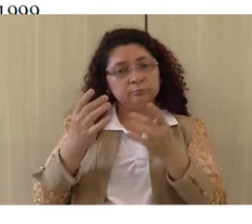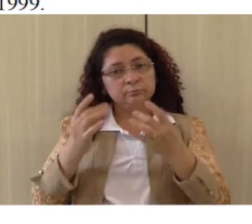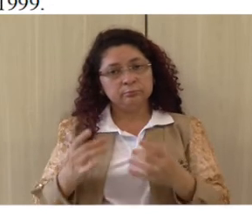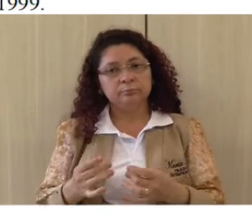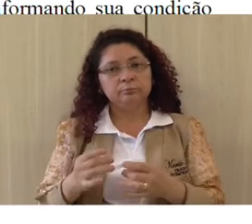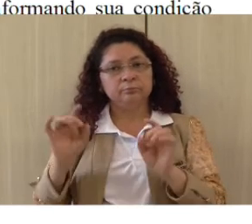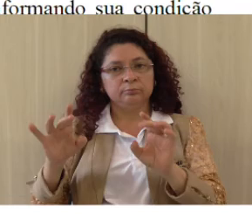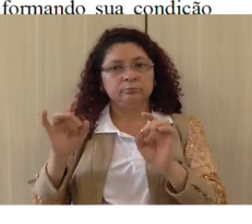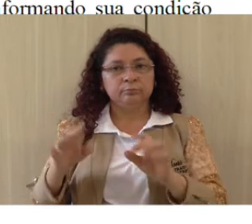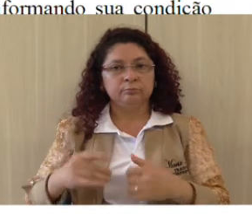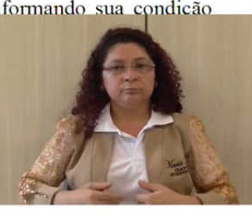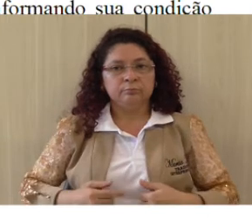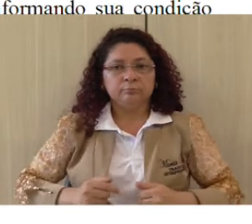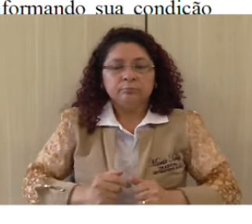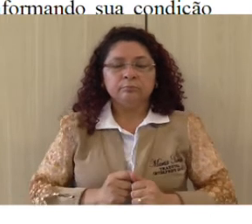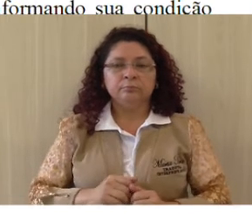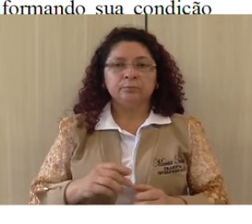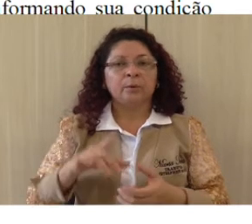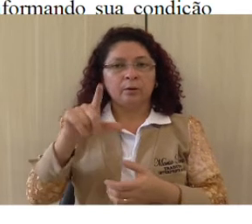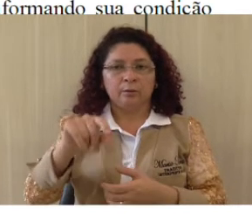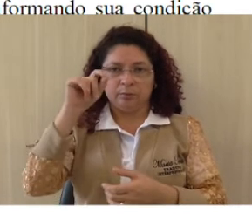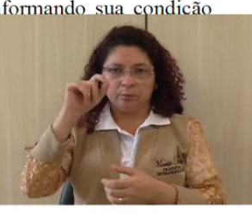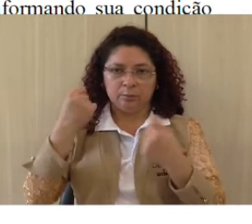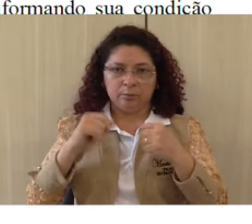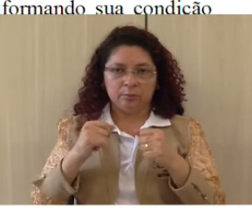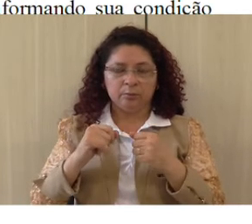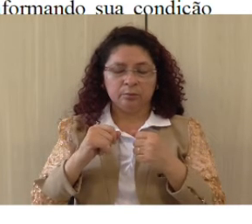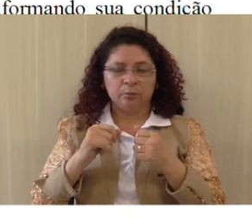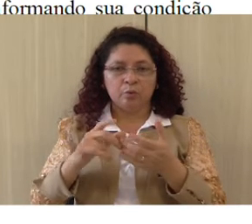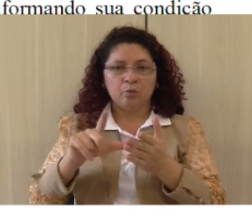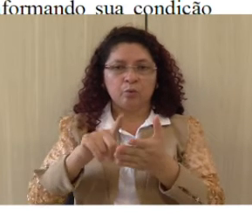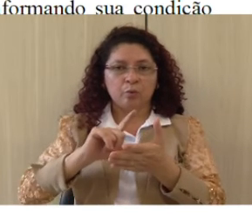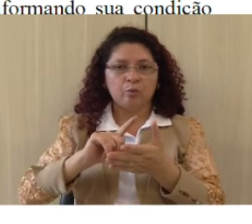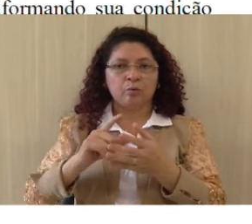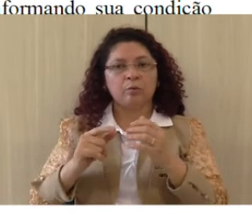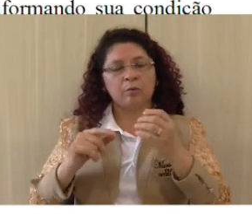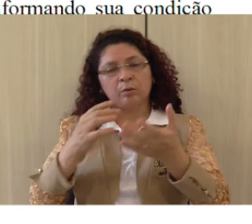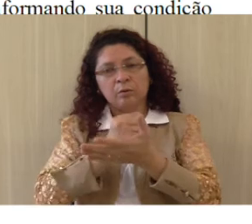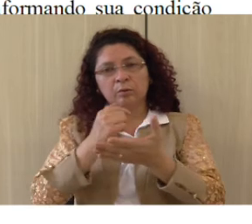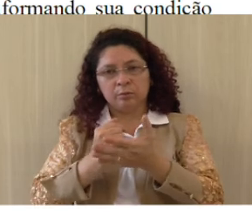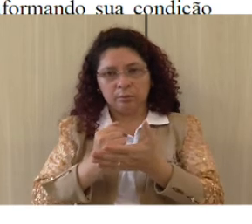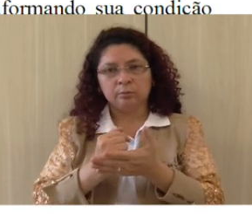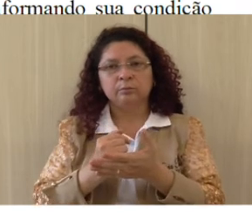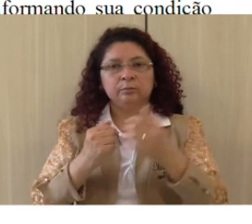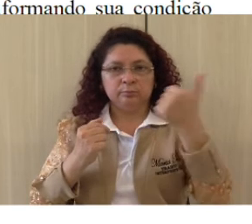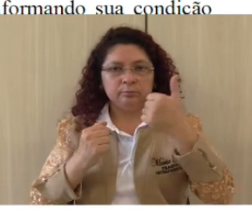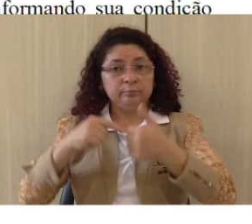atendimento especial solicitado, conforme prazo estabelecido no anexo 1 do